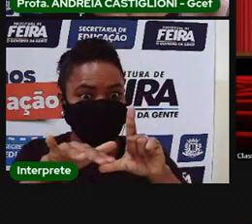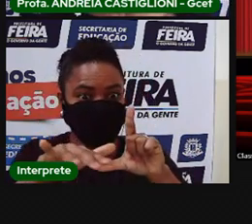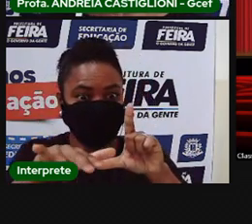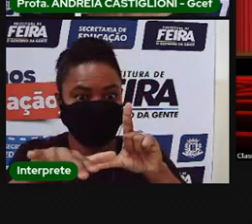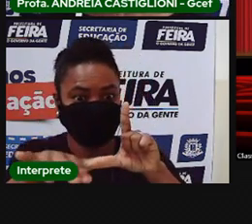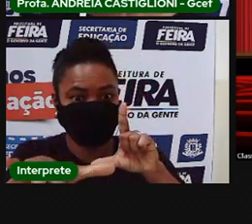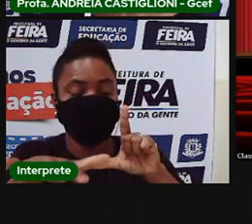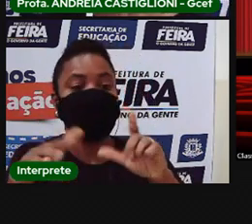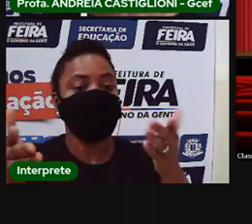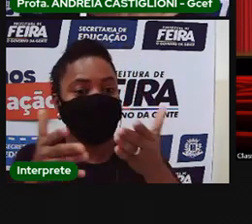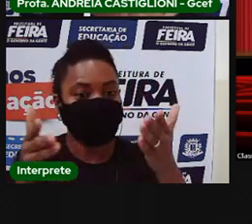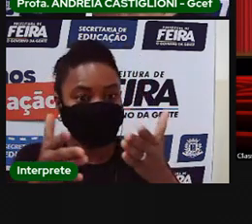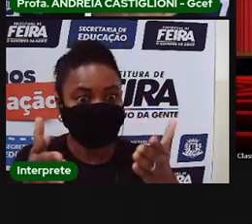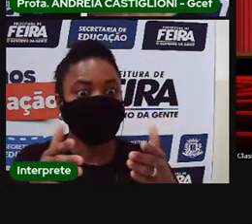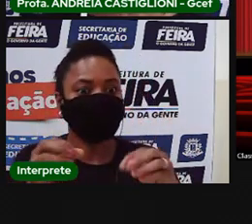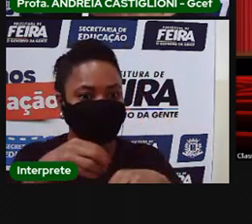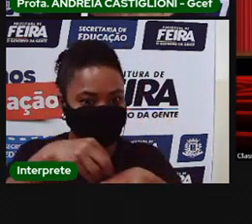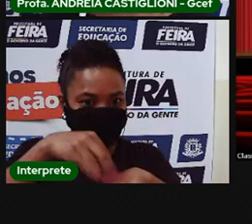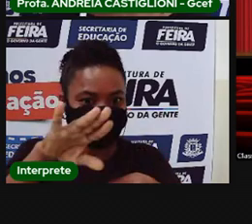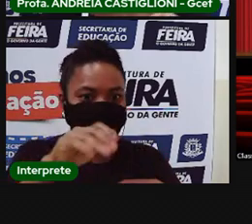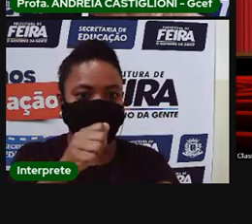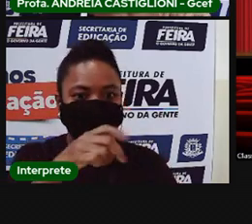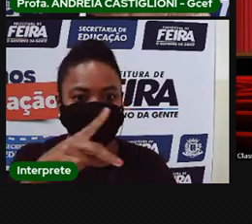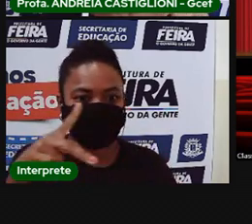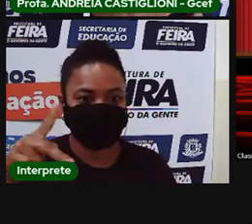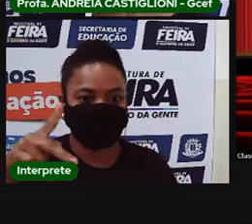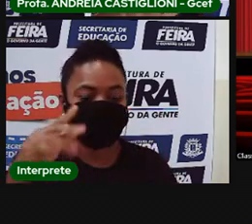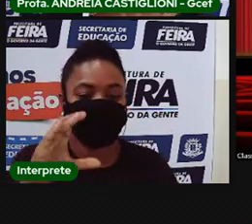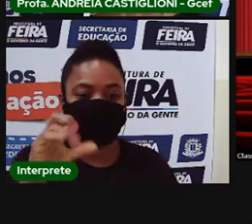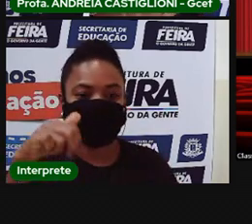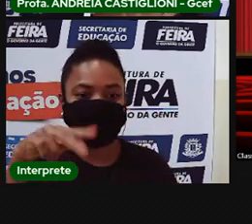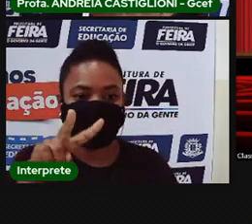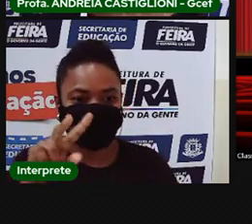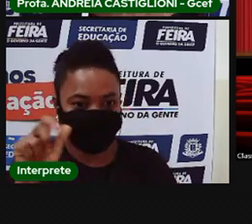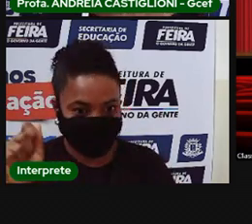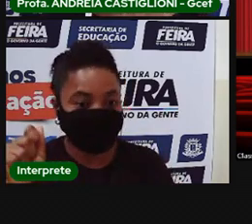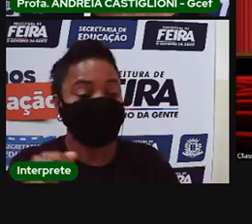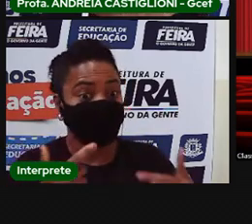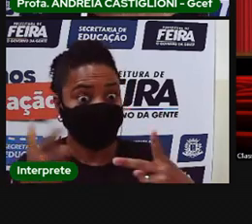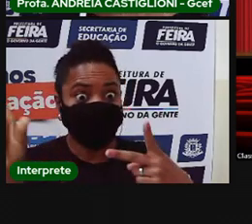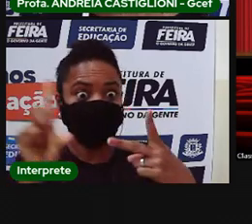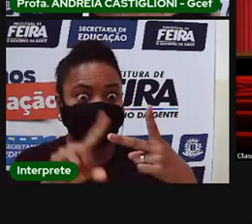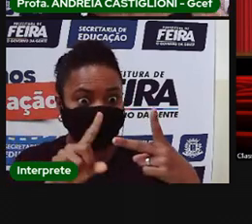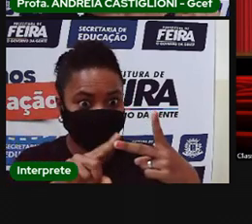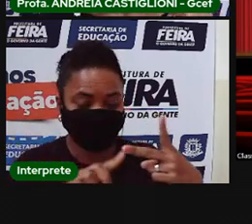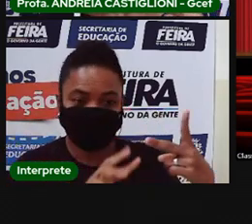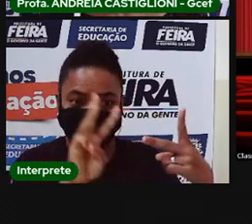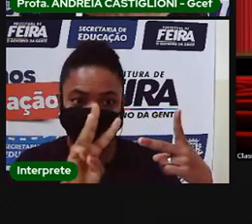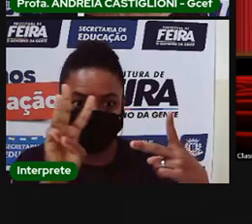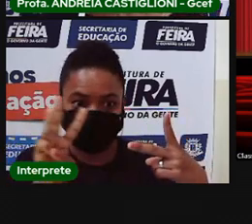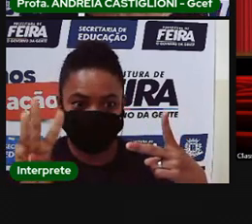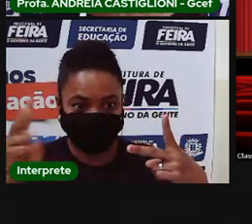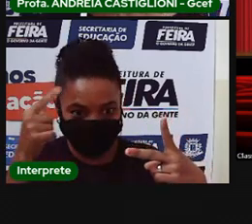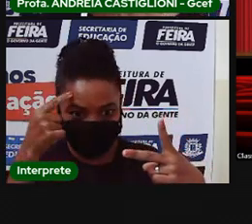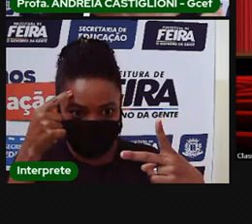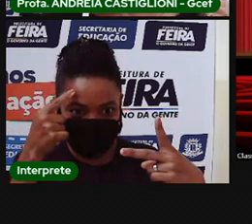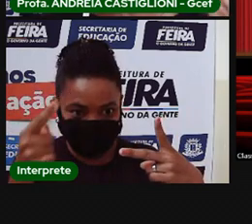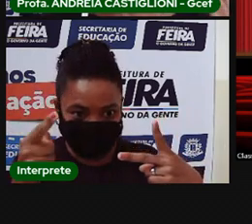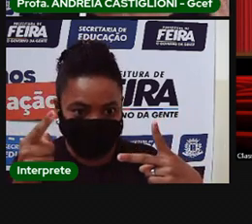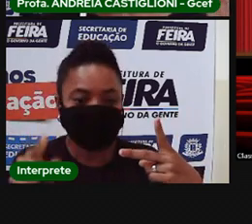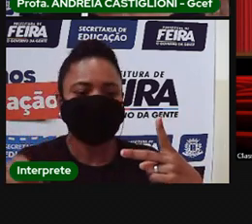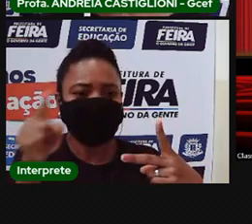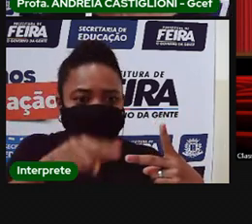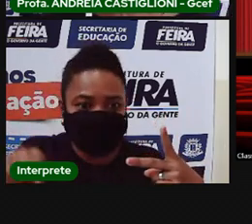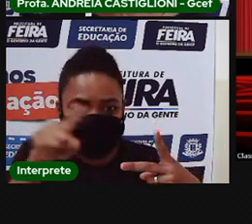Canva. Tem aqui a partilha também desse, do Padlet, que foi o primeiro que a gente utilizou. Tem a roleta,